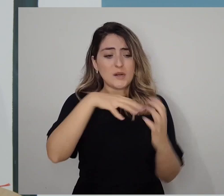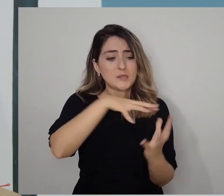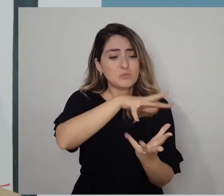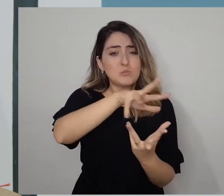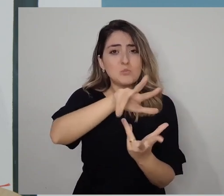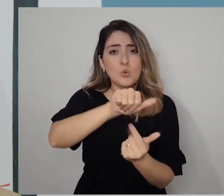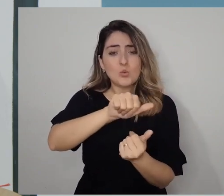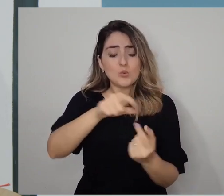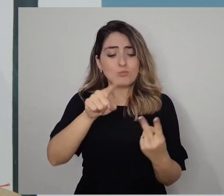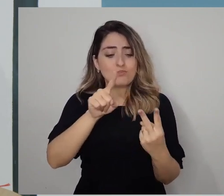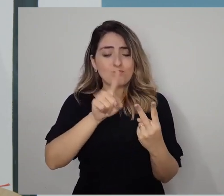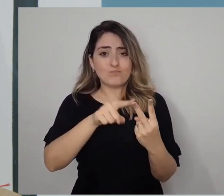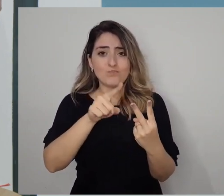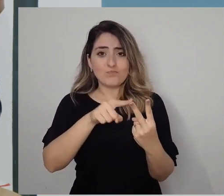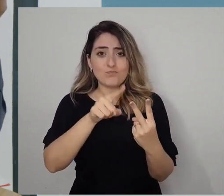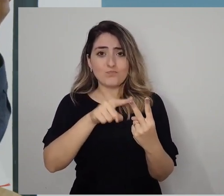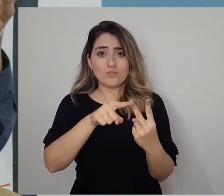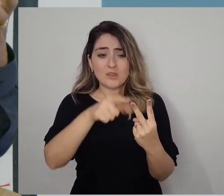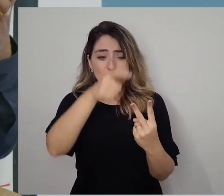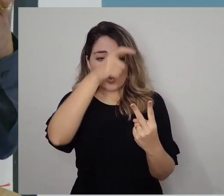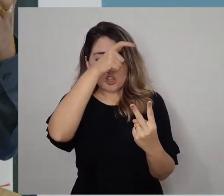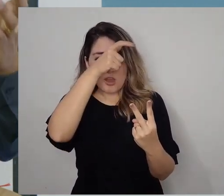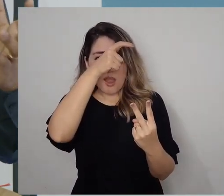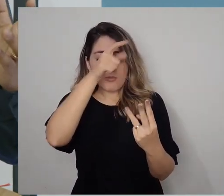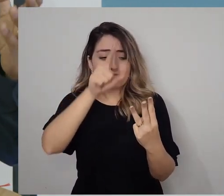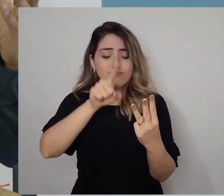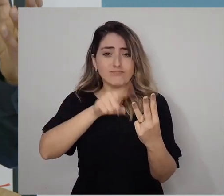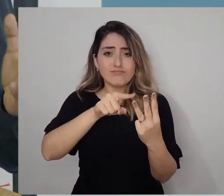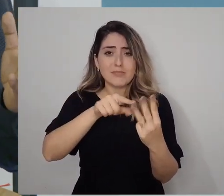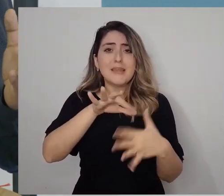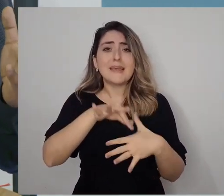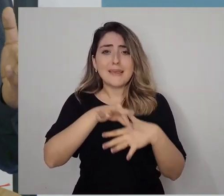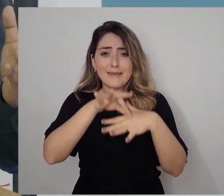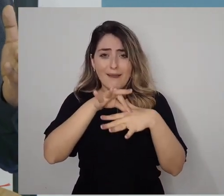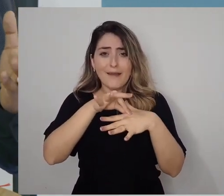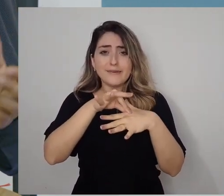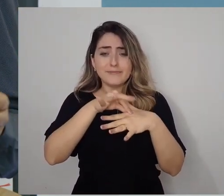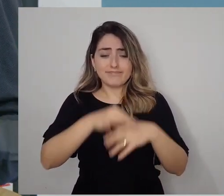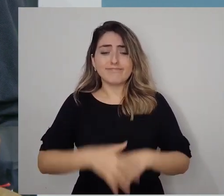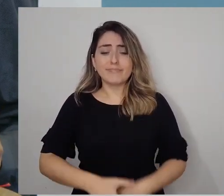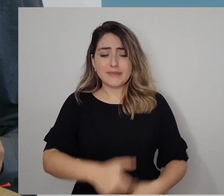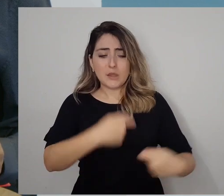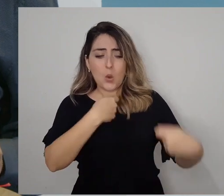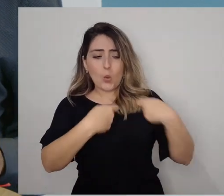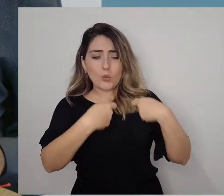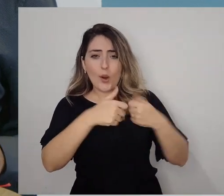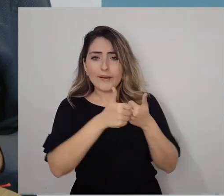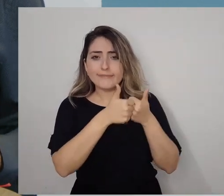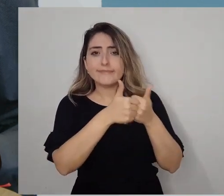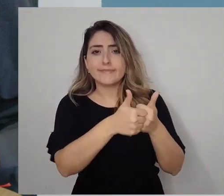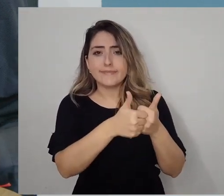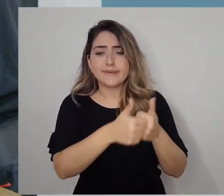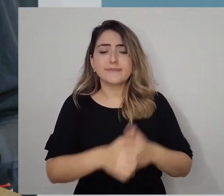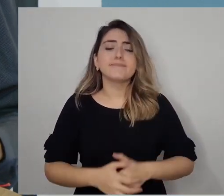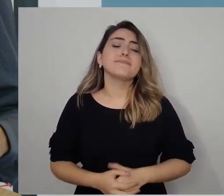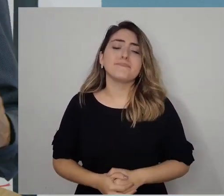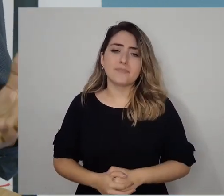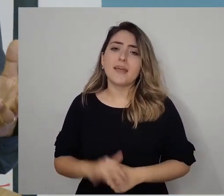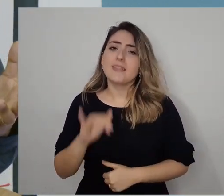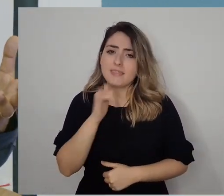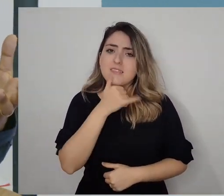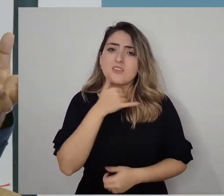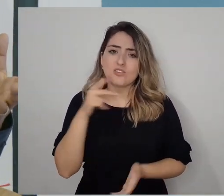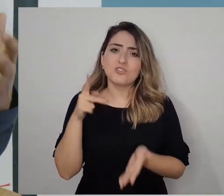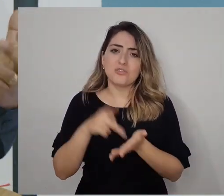pecaminosa. É uma descrição absolutamente terrível e triste da raça humana sem Cristo.